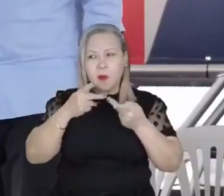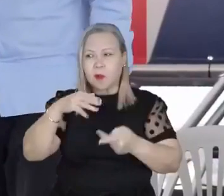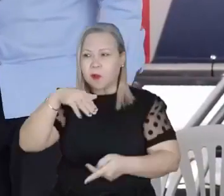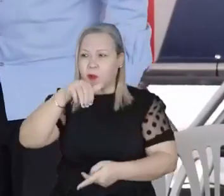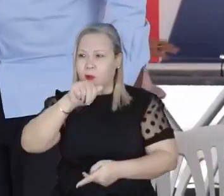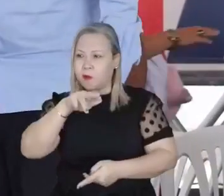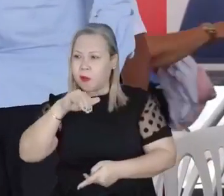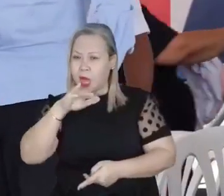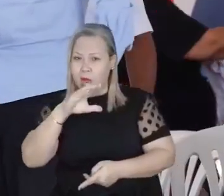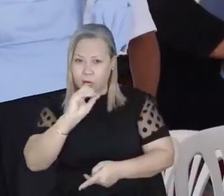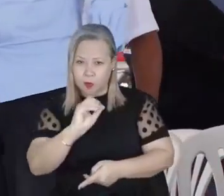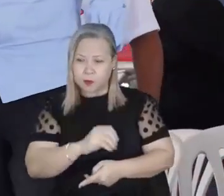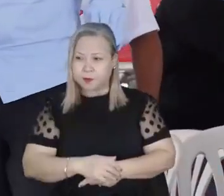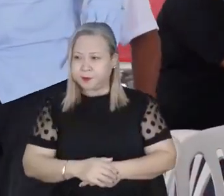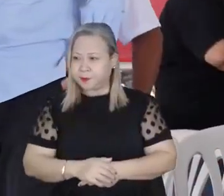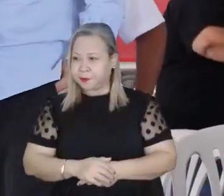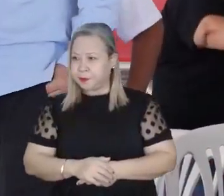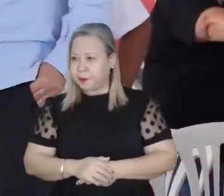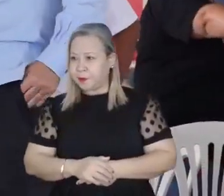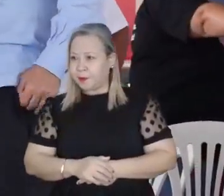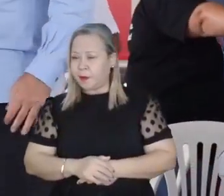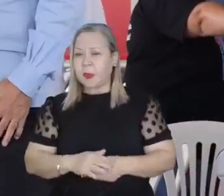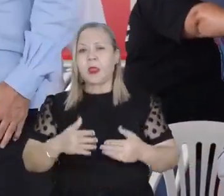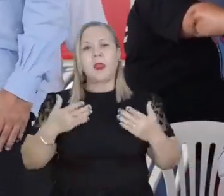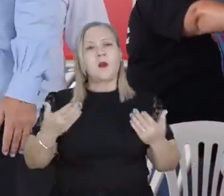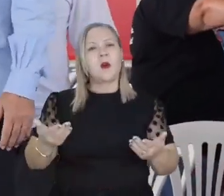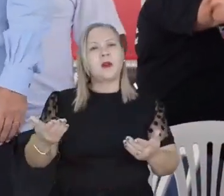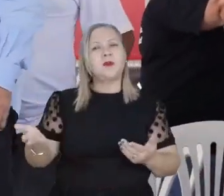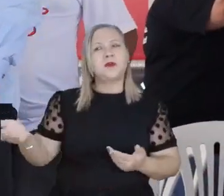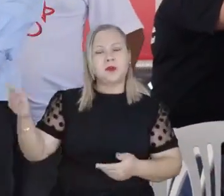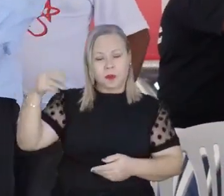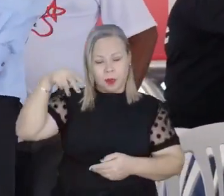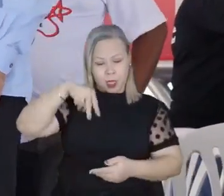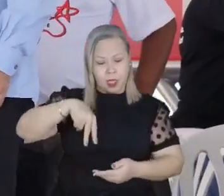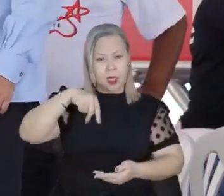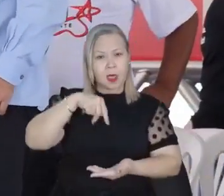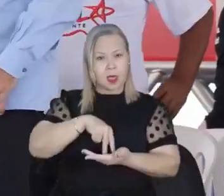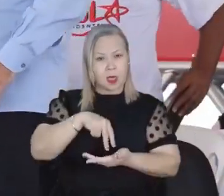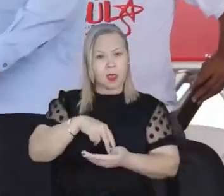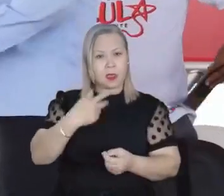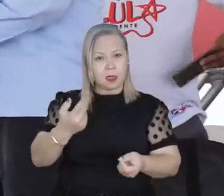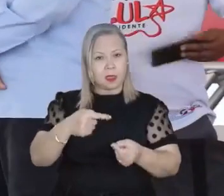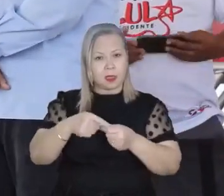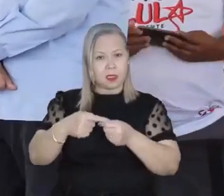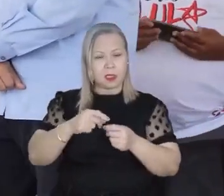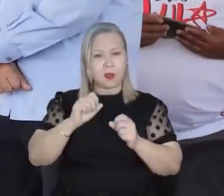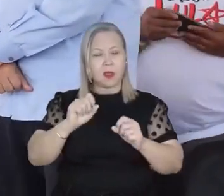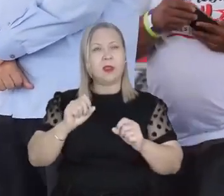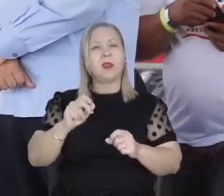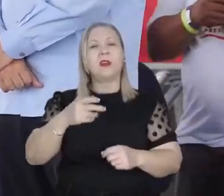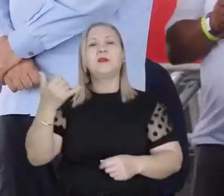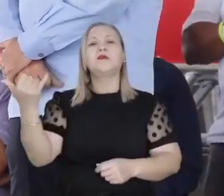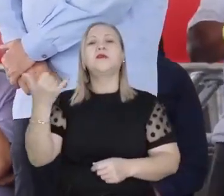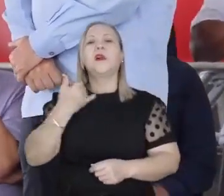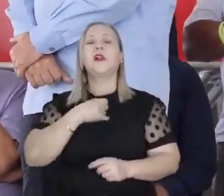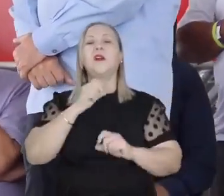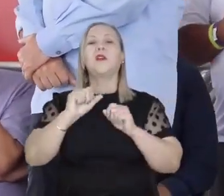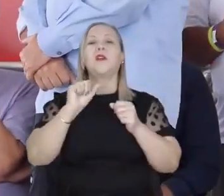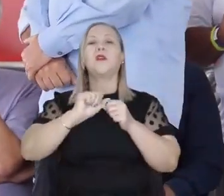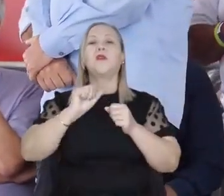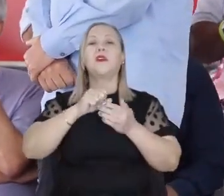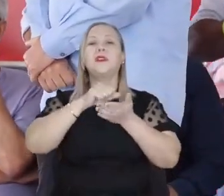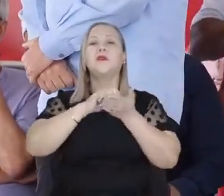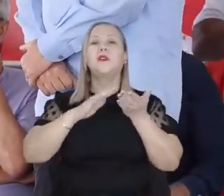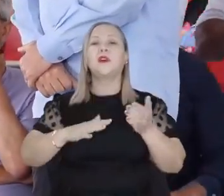Eu, quando vim aqui, me disseram que eu ia fazer uma atividade no último andar de um